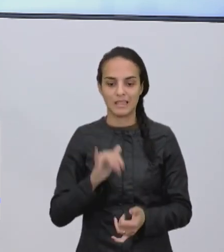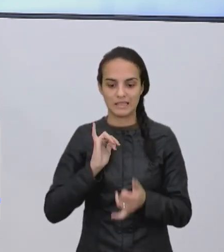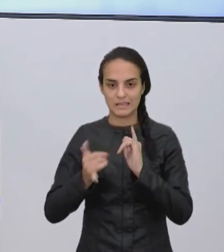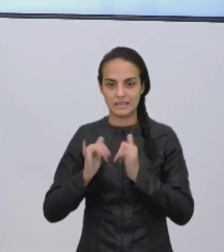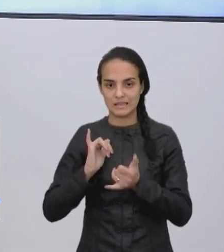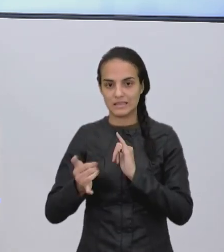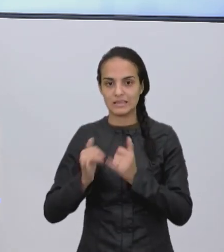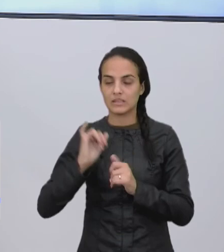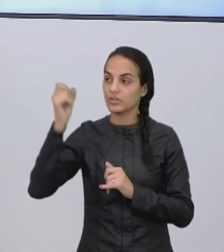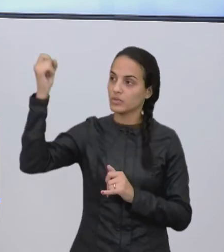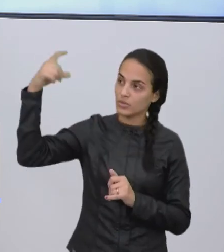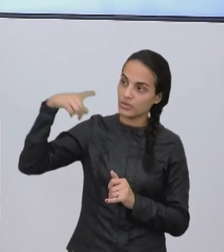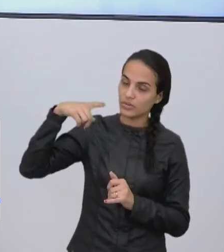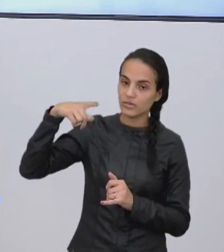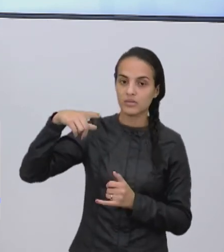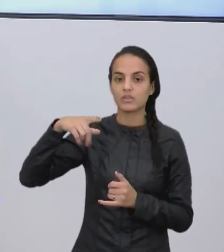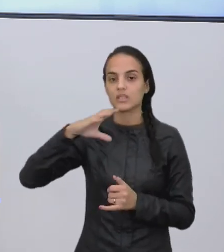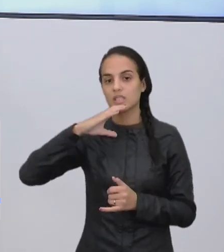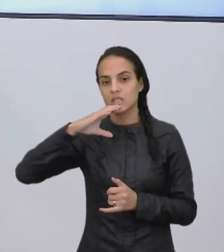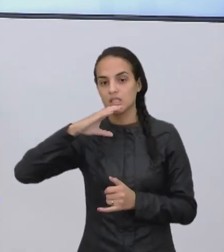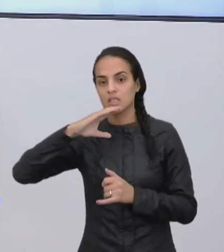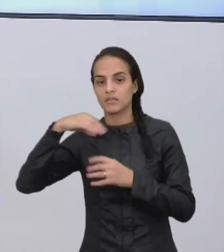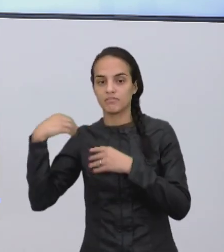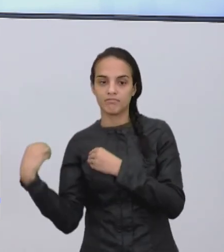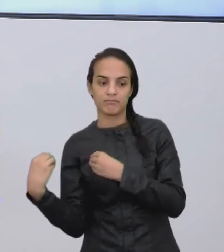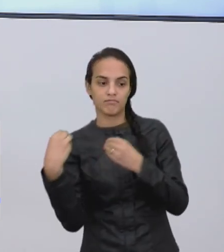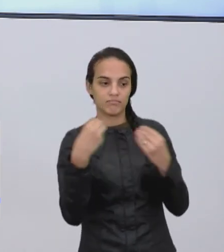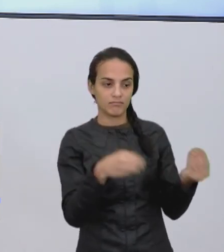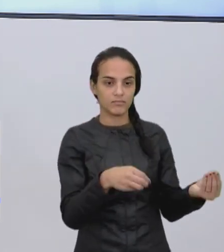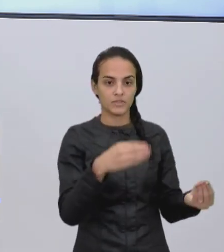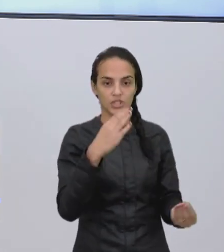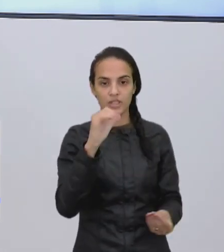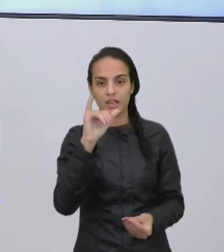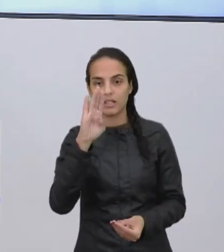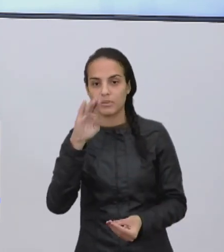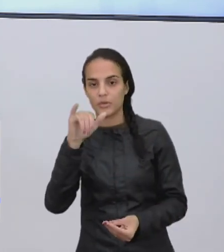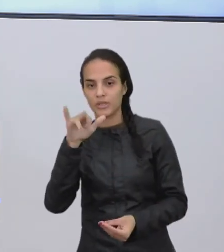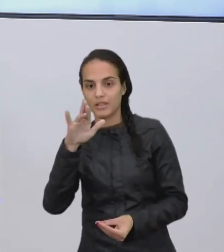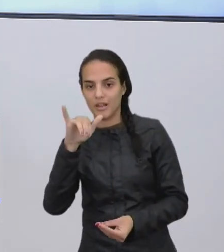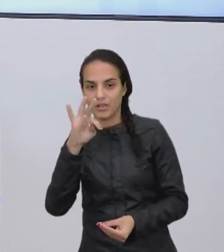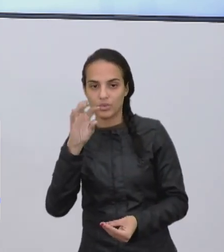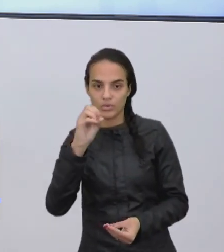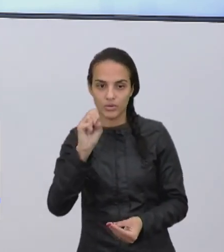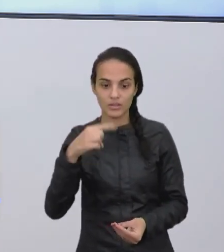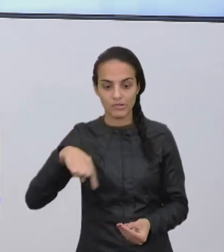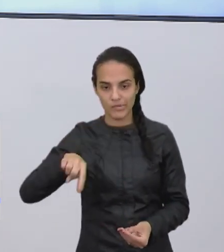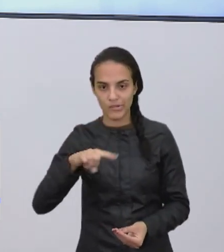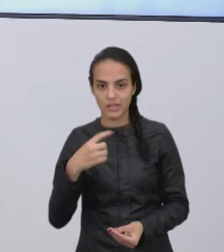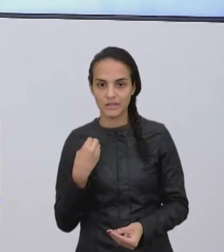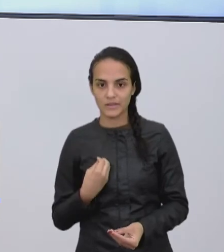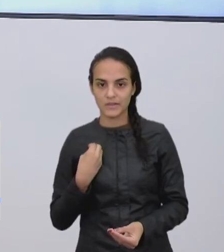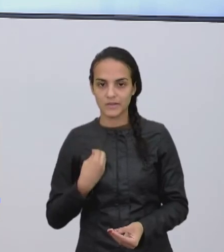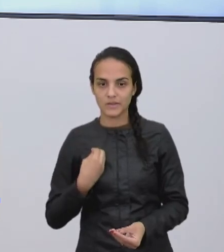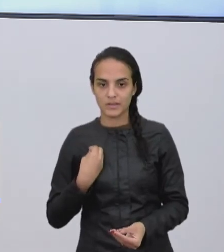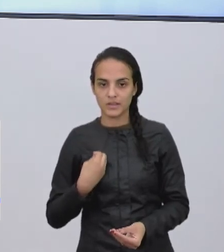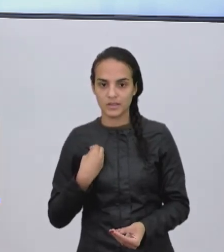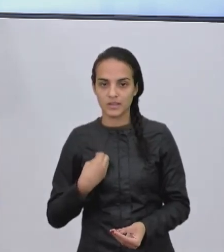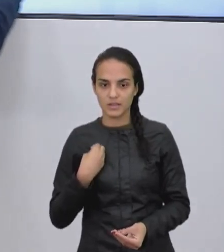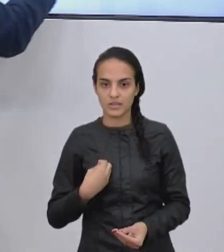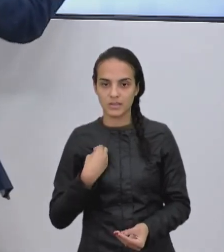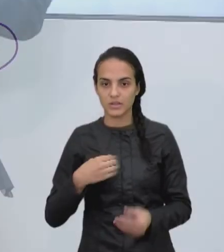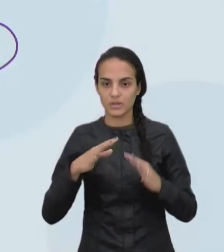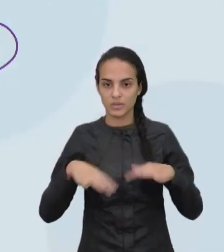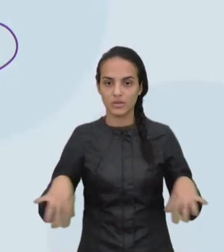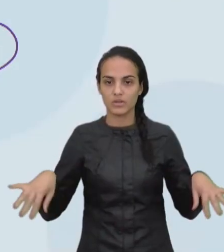forma de luz, na forma de calor do sol, ela devolve na forma de carboidrato. E aí a gente, enquanto seres vivos aqui, ó, toda esta parte